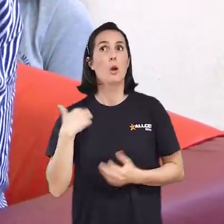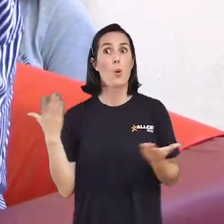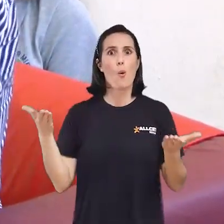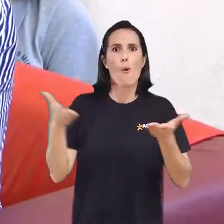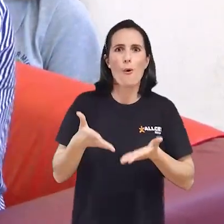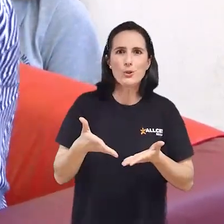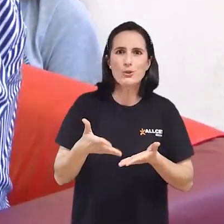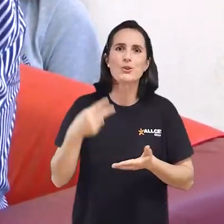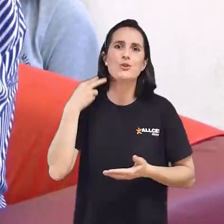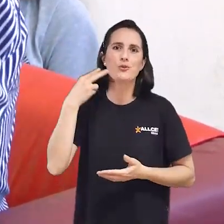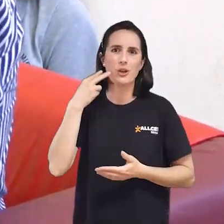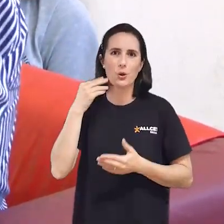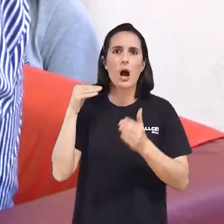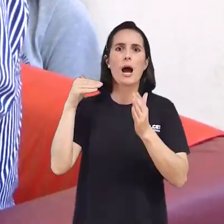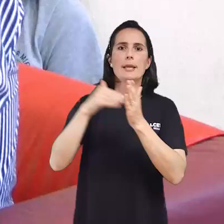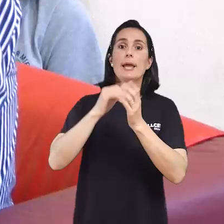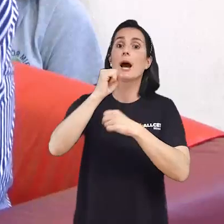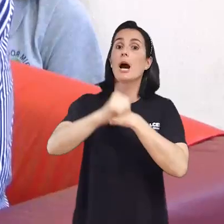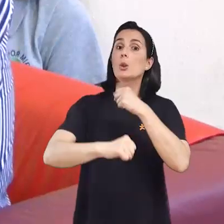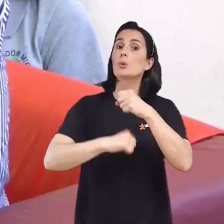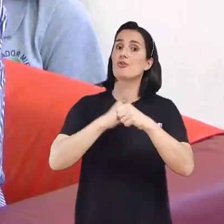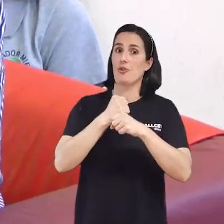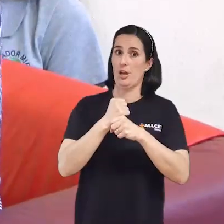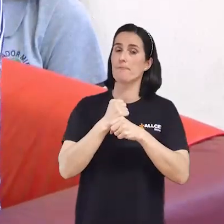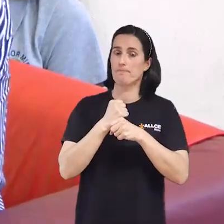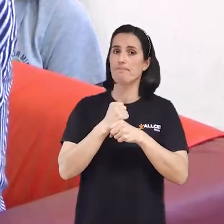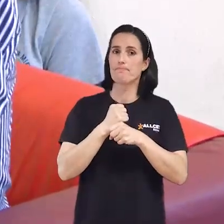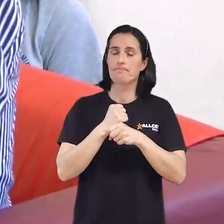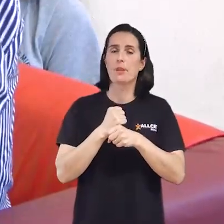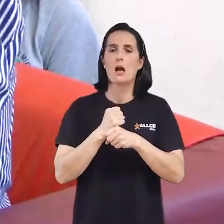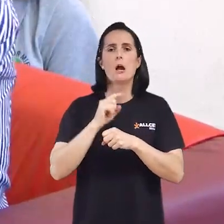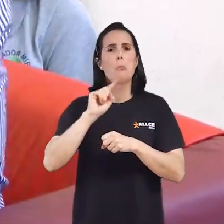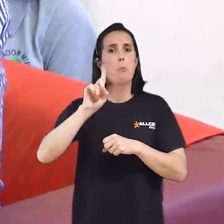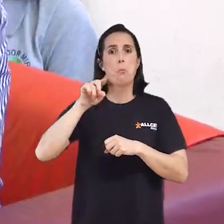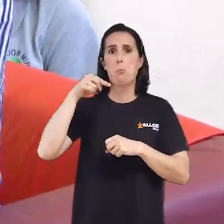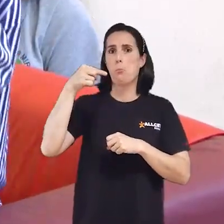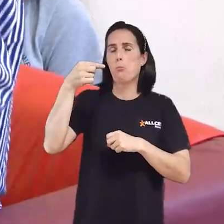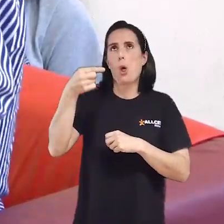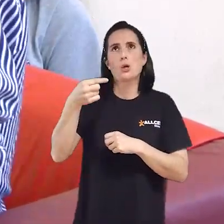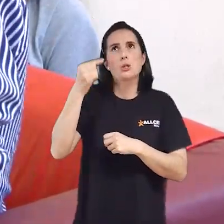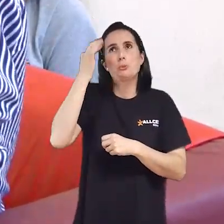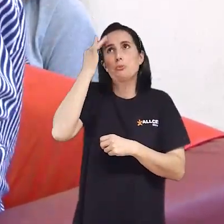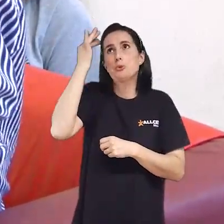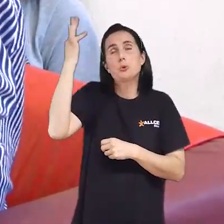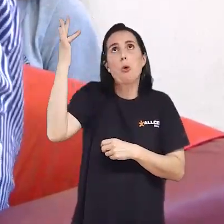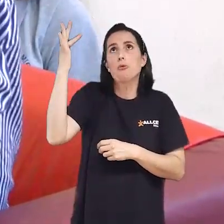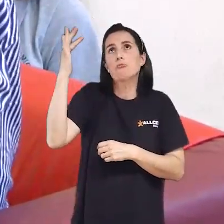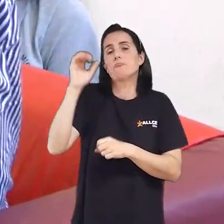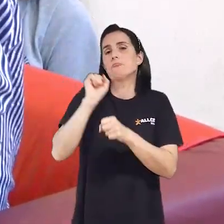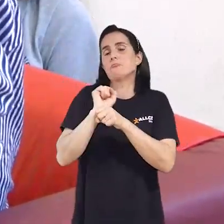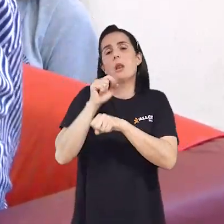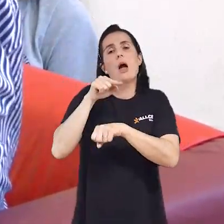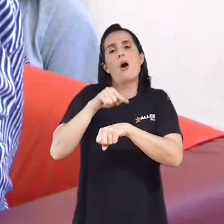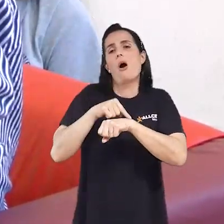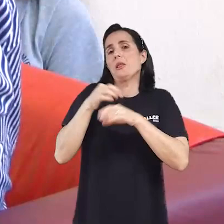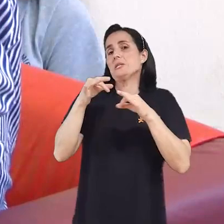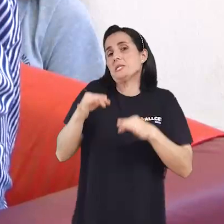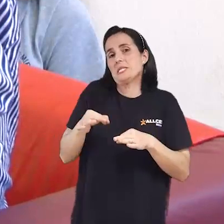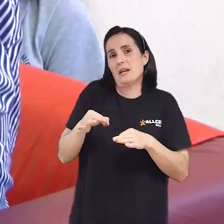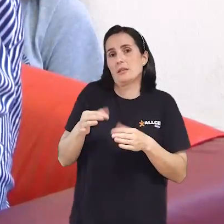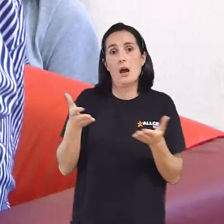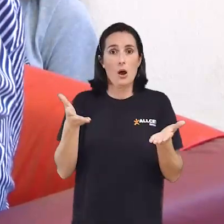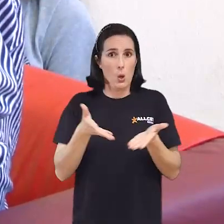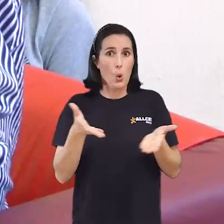na política, eu quero ajudar. Ajudar como? Sendo vereador? Tudo certo, eu quero ser um bom vereador. Né? Ser um bom vereador para mim já